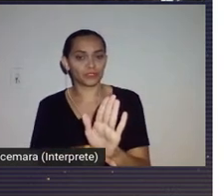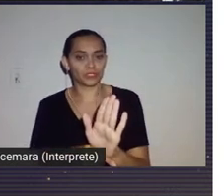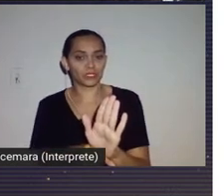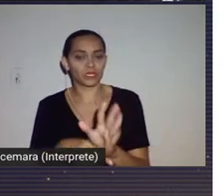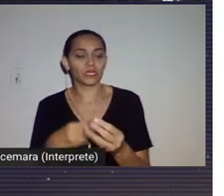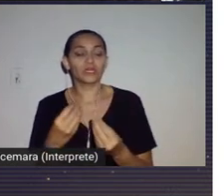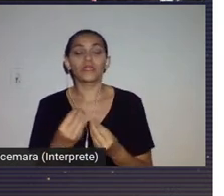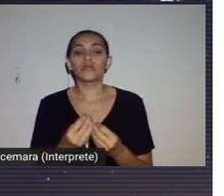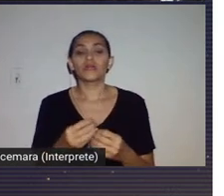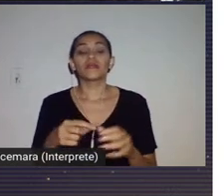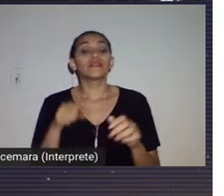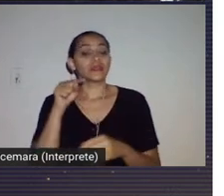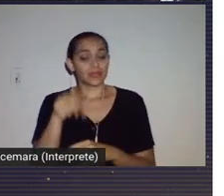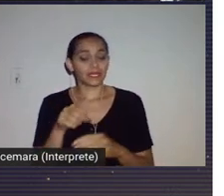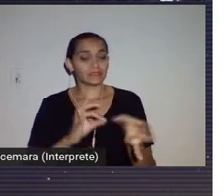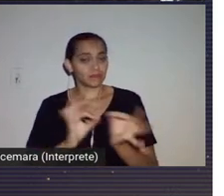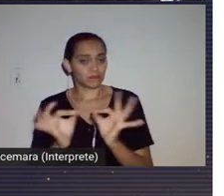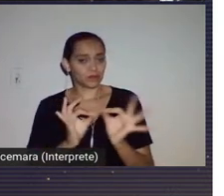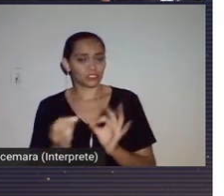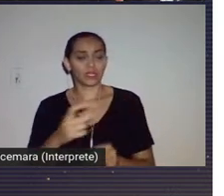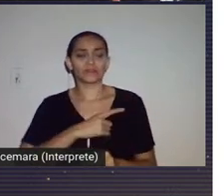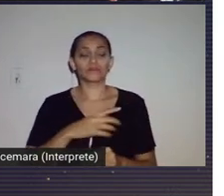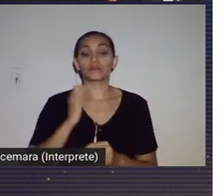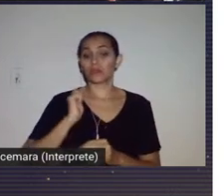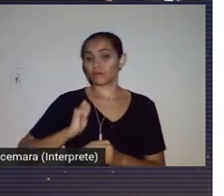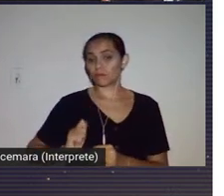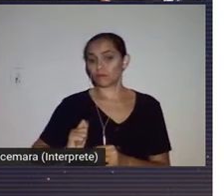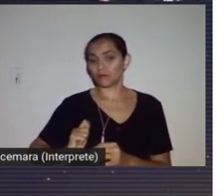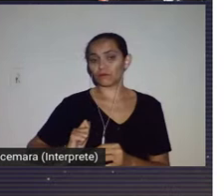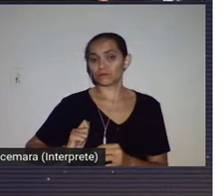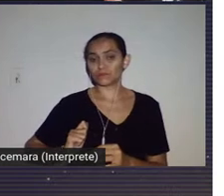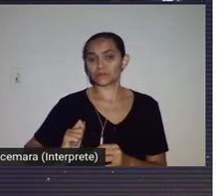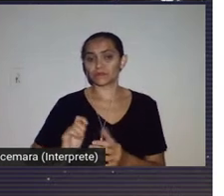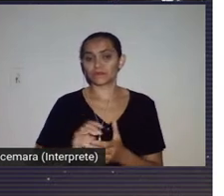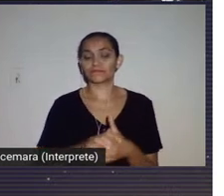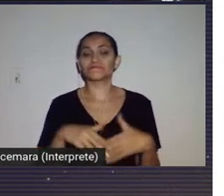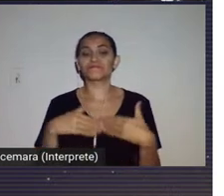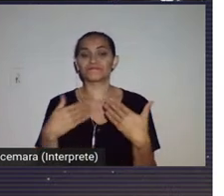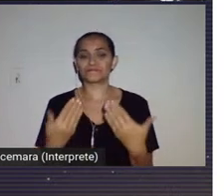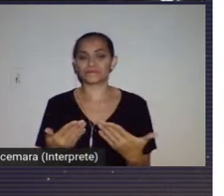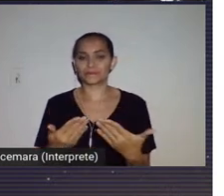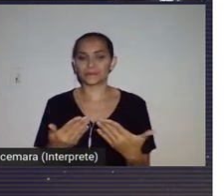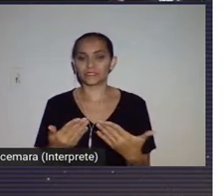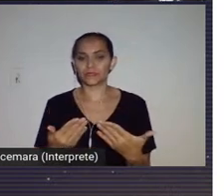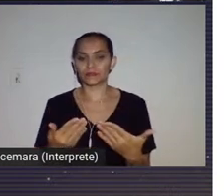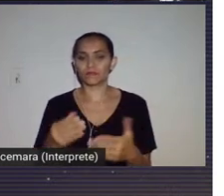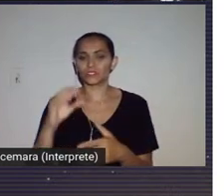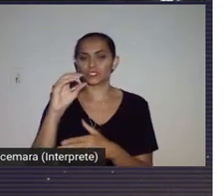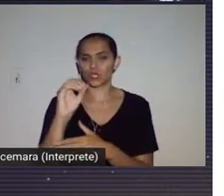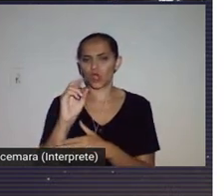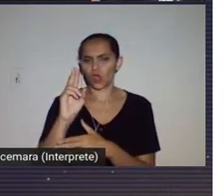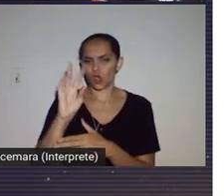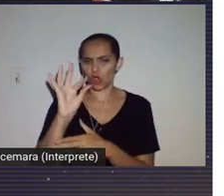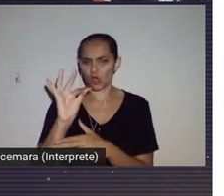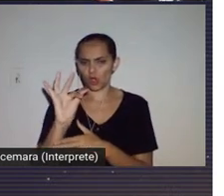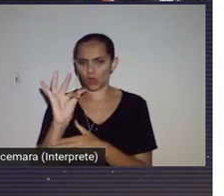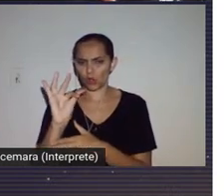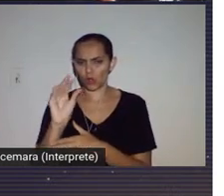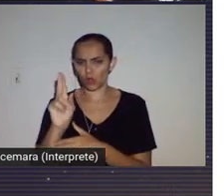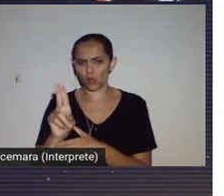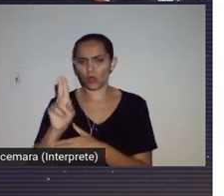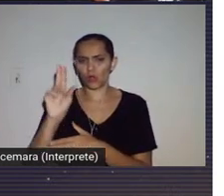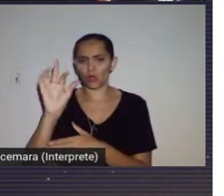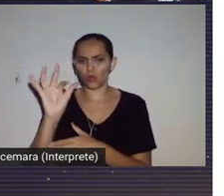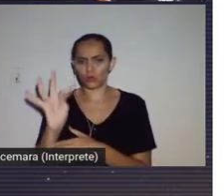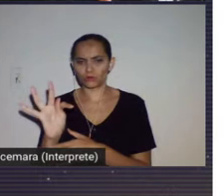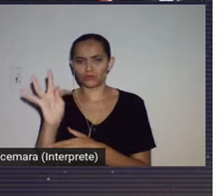bolsista, durante esse intervalo de tempo. Então, o Outreach, ele é focado em mulheres e outras